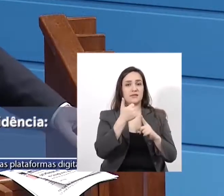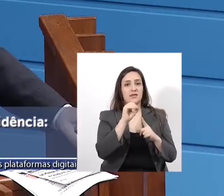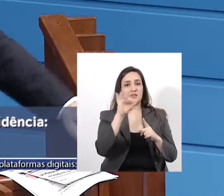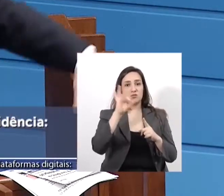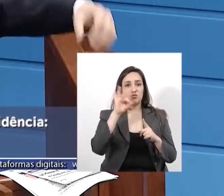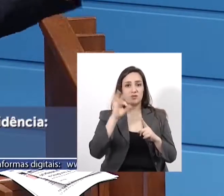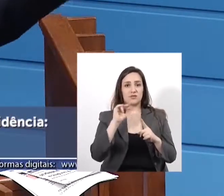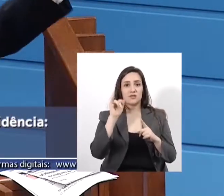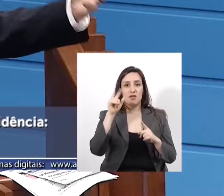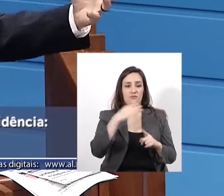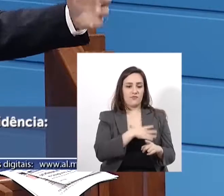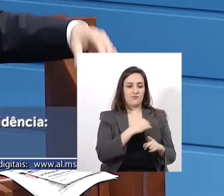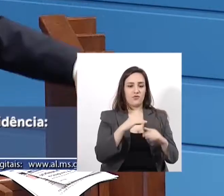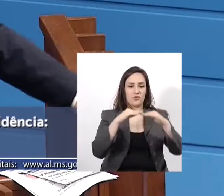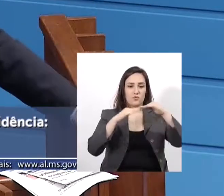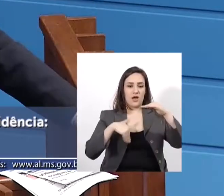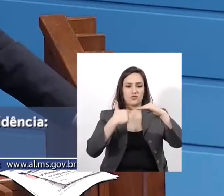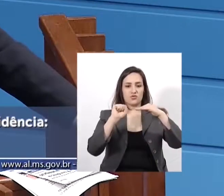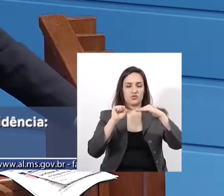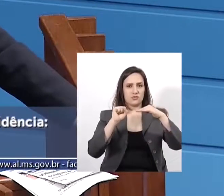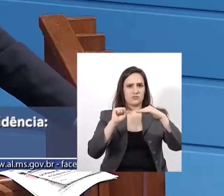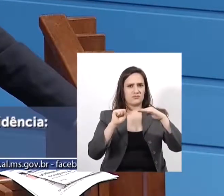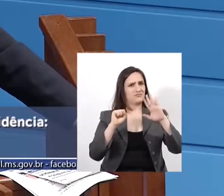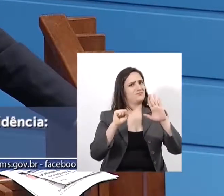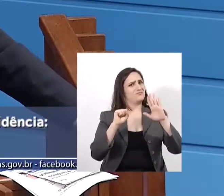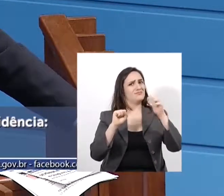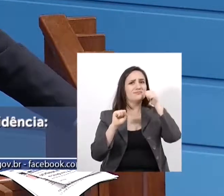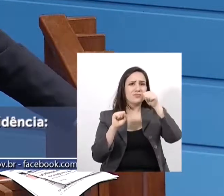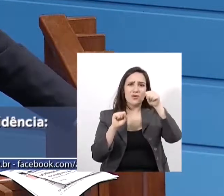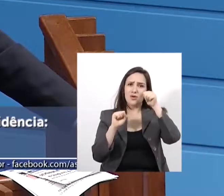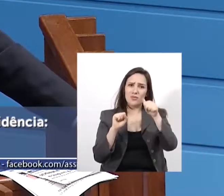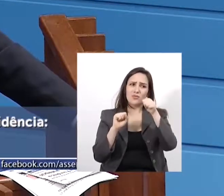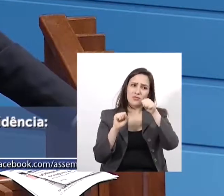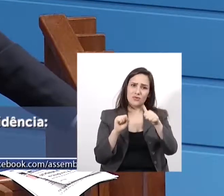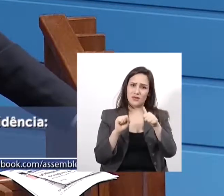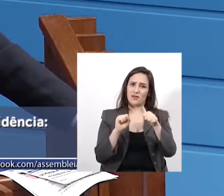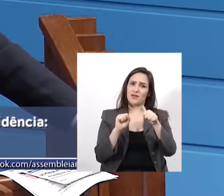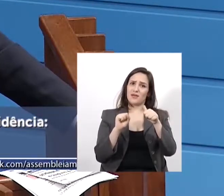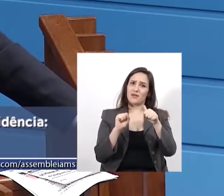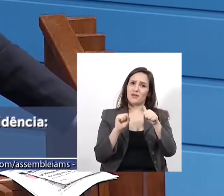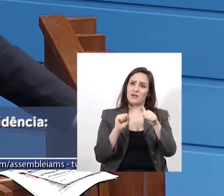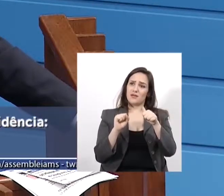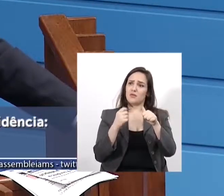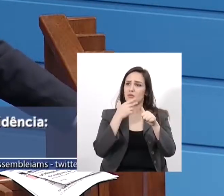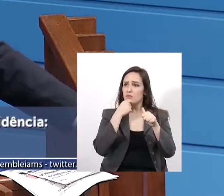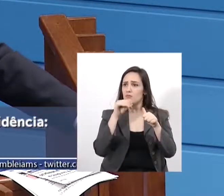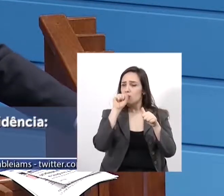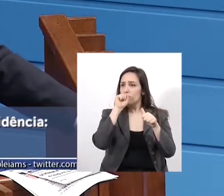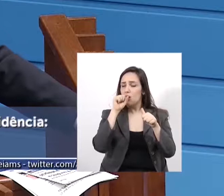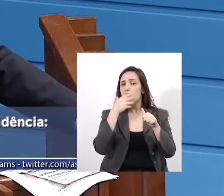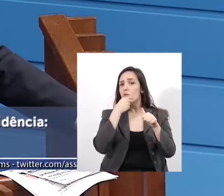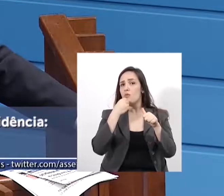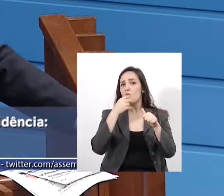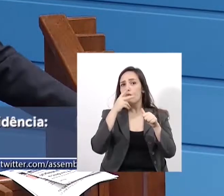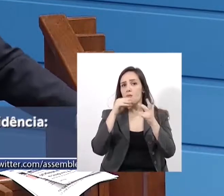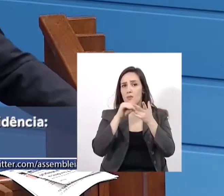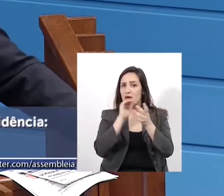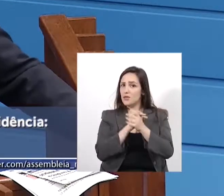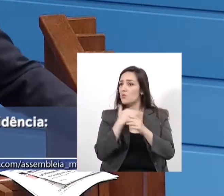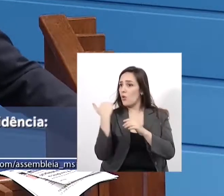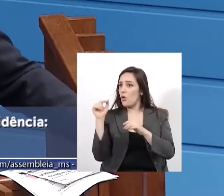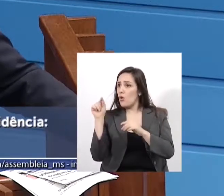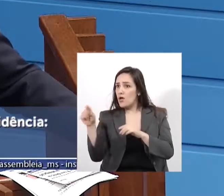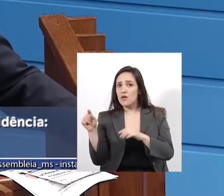viúvas vão ser duramente penalizadas, né? Aquela